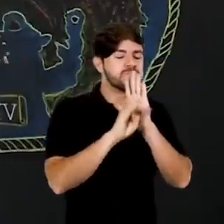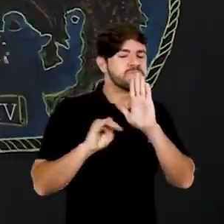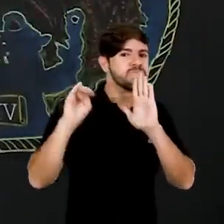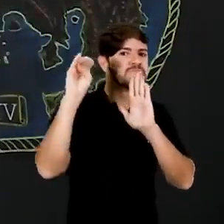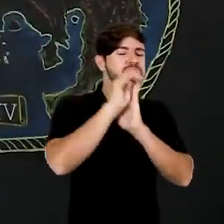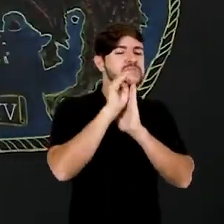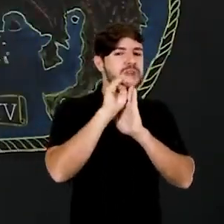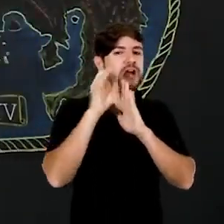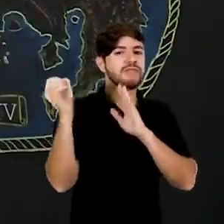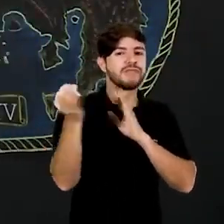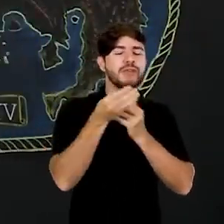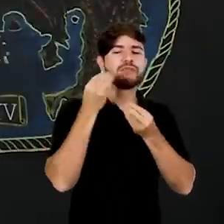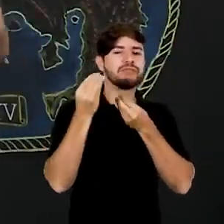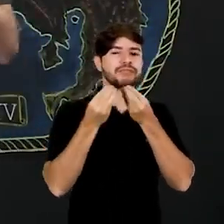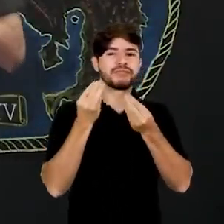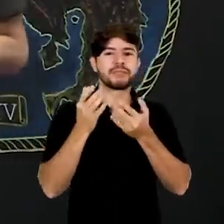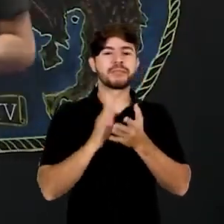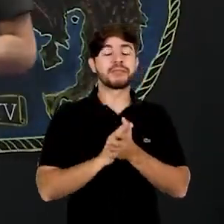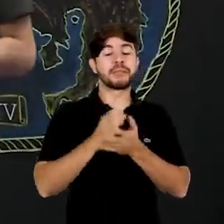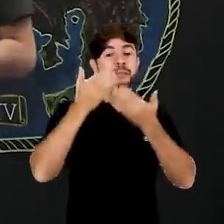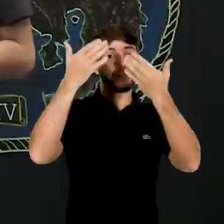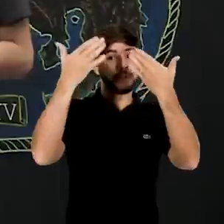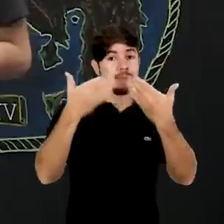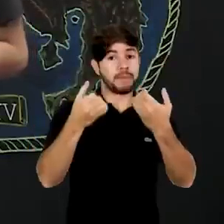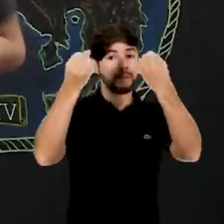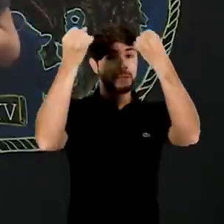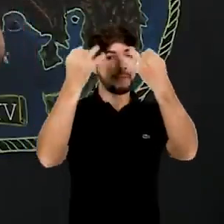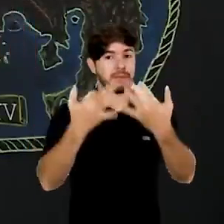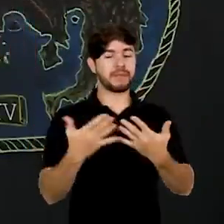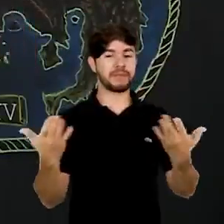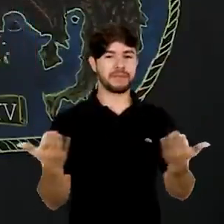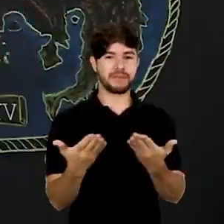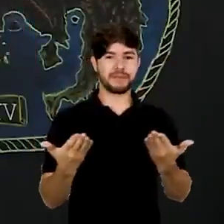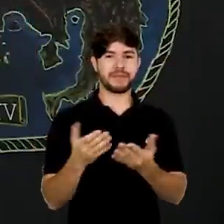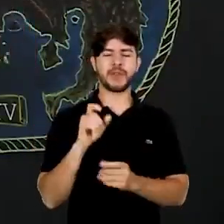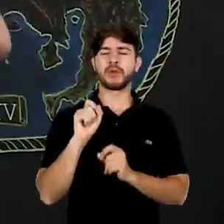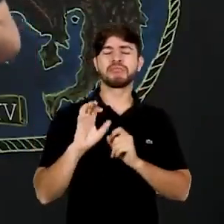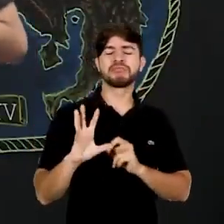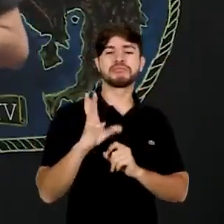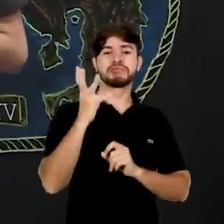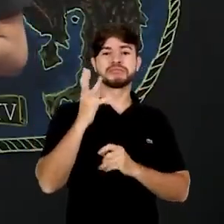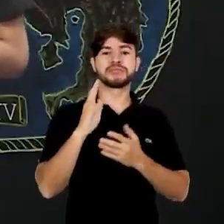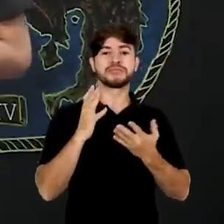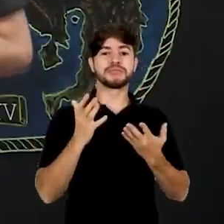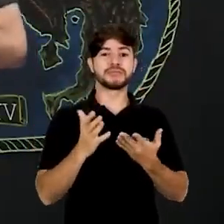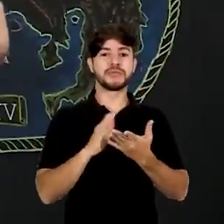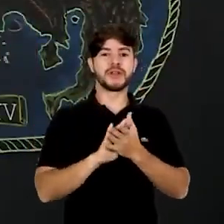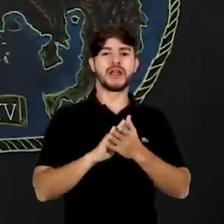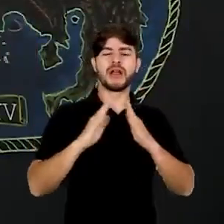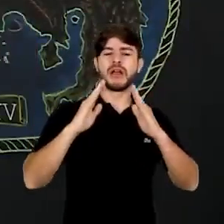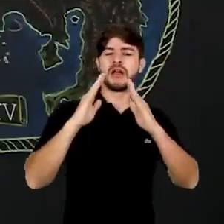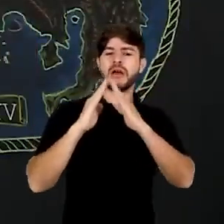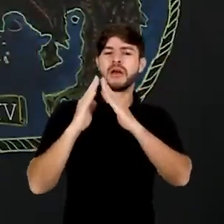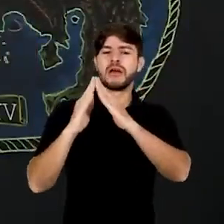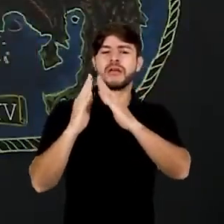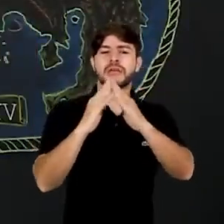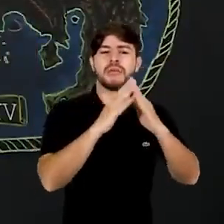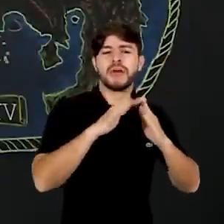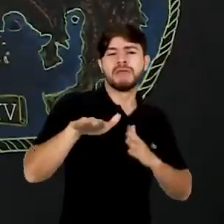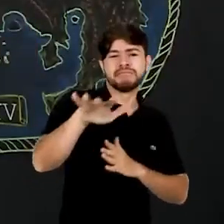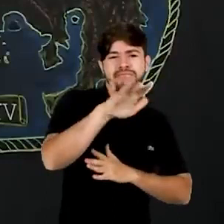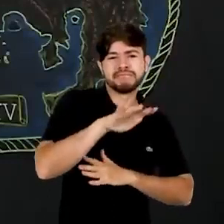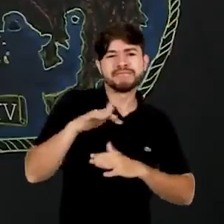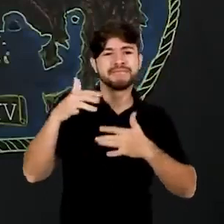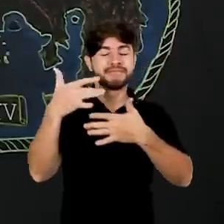de modernidade, que eu vou explicar melhor aqui para você. O que acontece? Nesse mundo mais urbano, aconteceram uma série